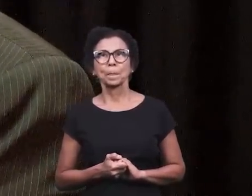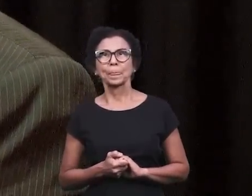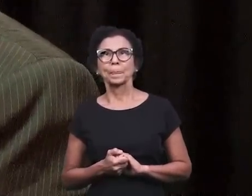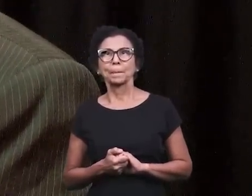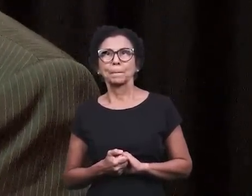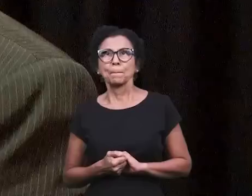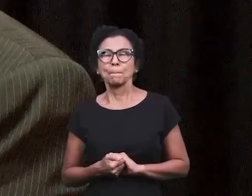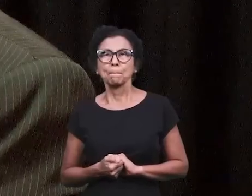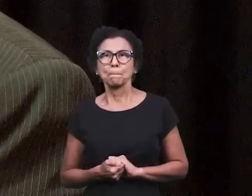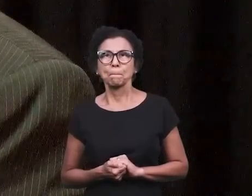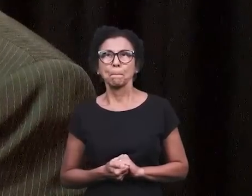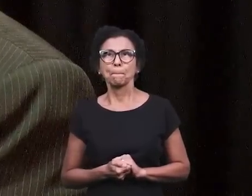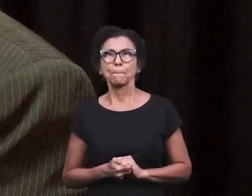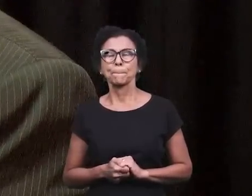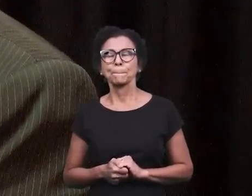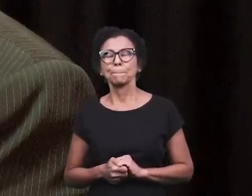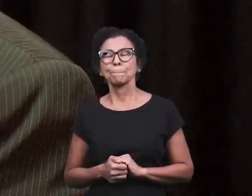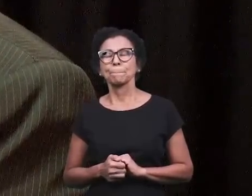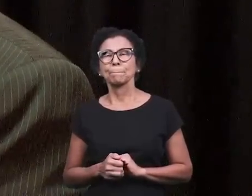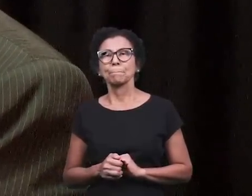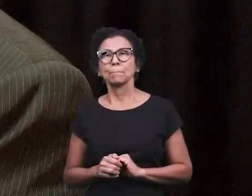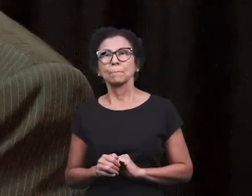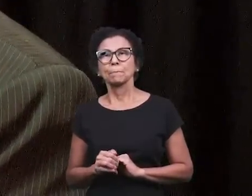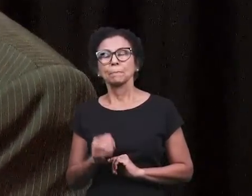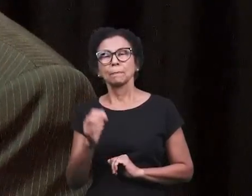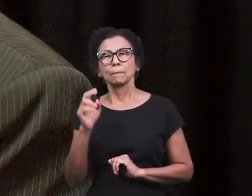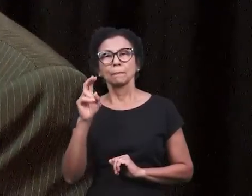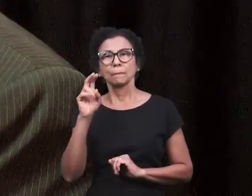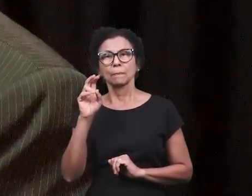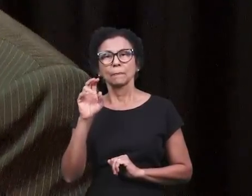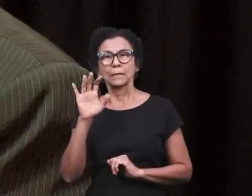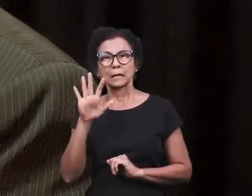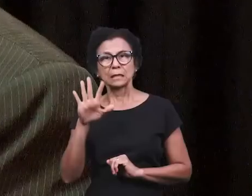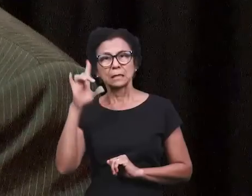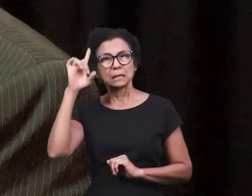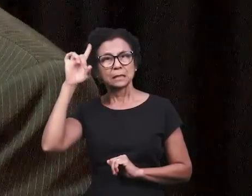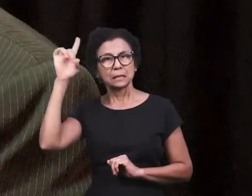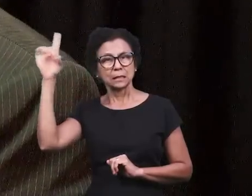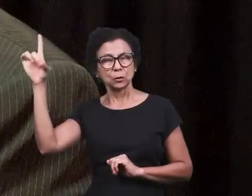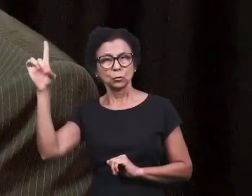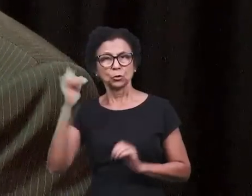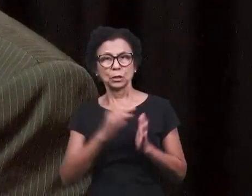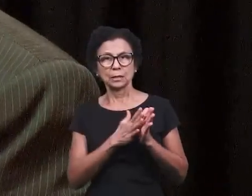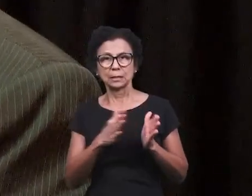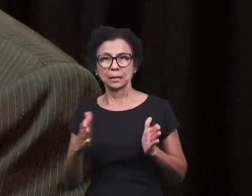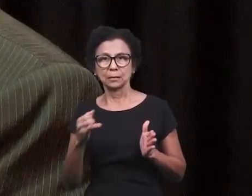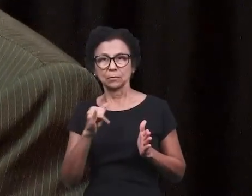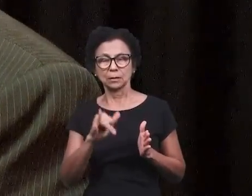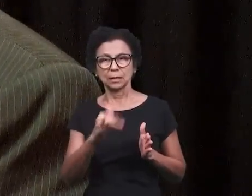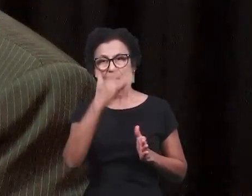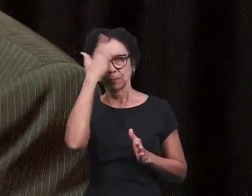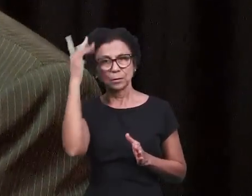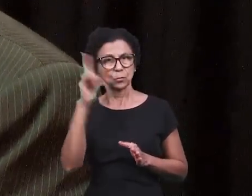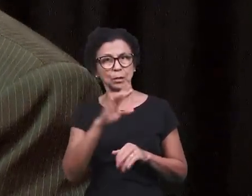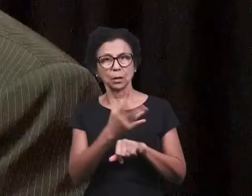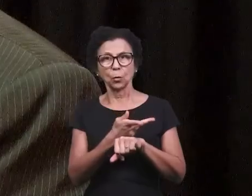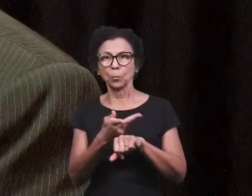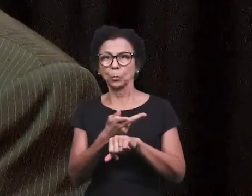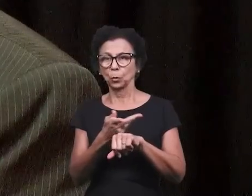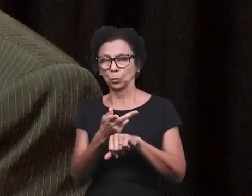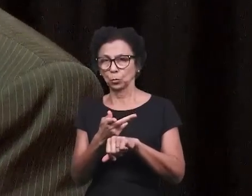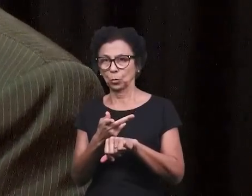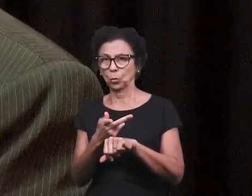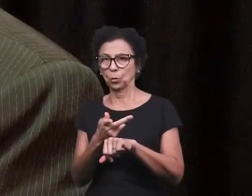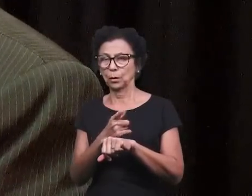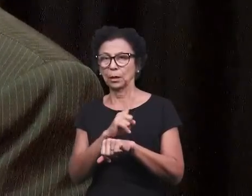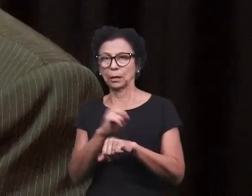seguidos caracterizava como a desistência. Ou ele assinava o termo de desistência ou simplesmente abandonava o curso. E